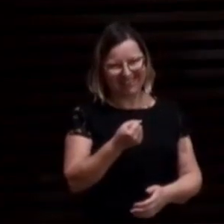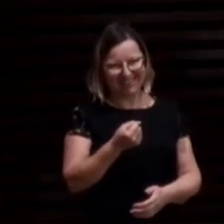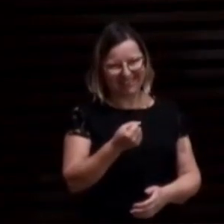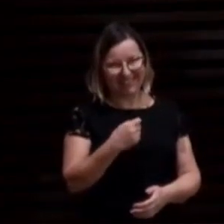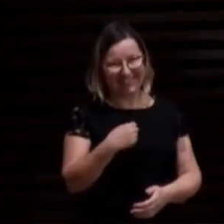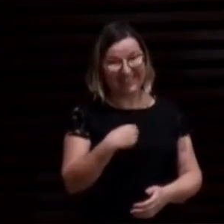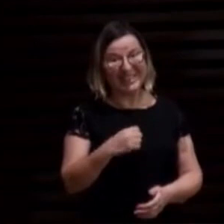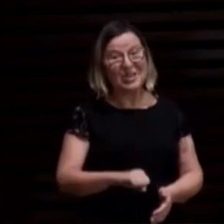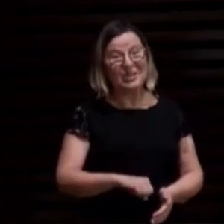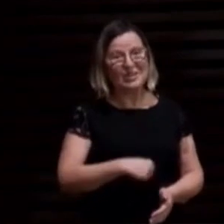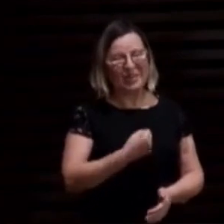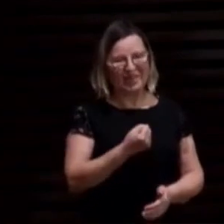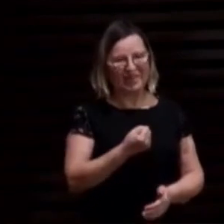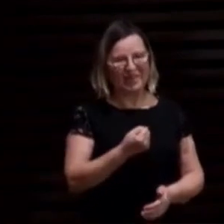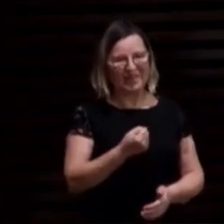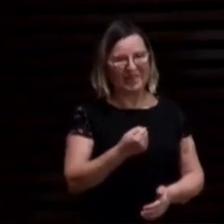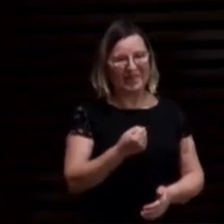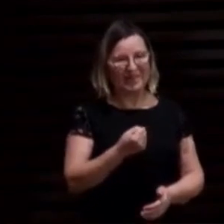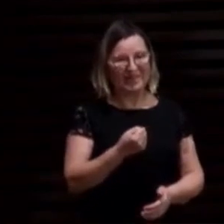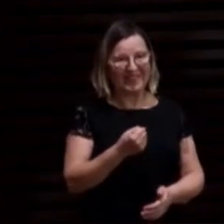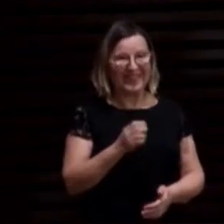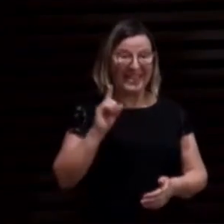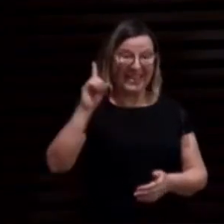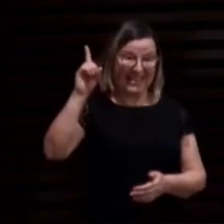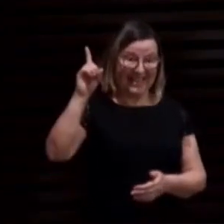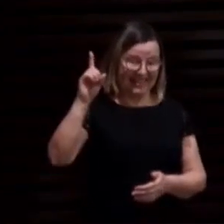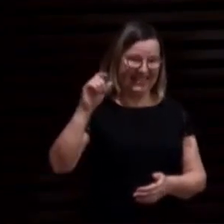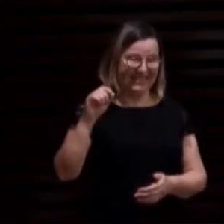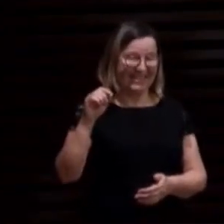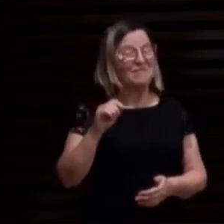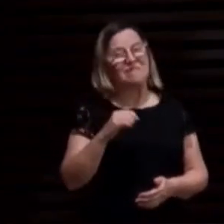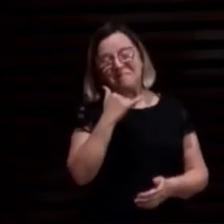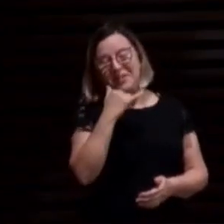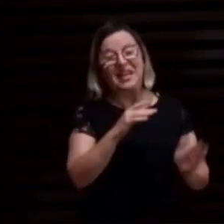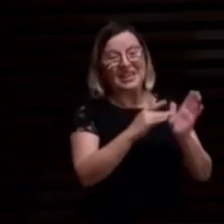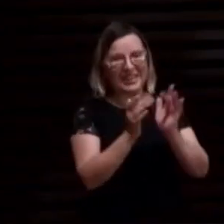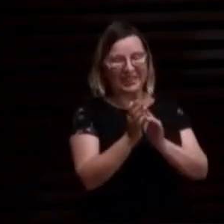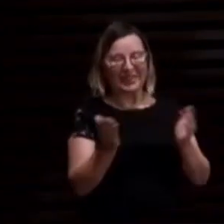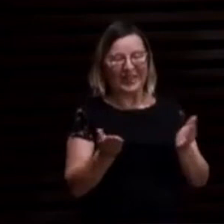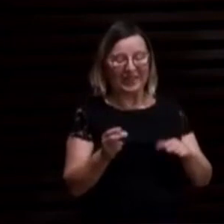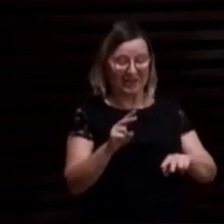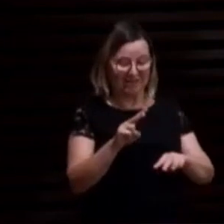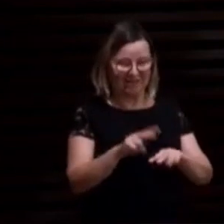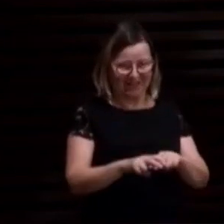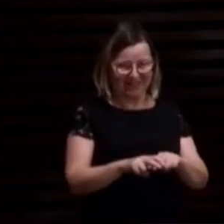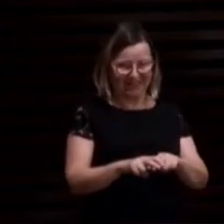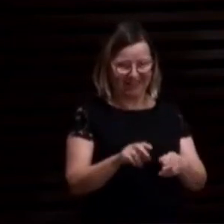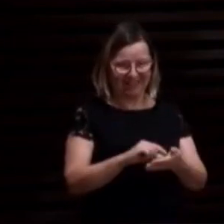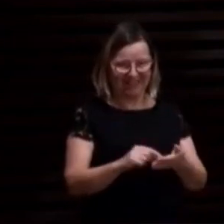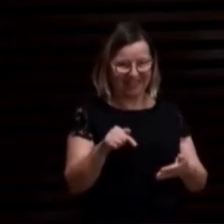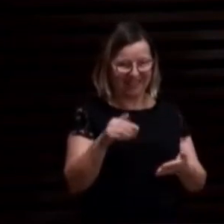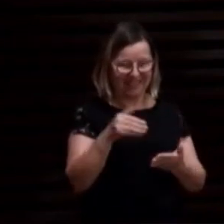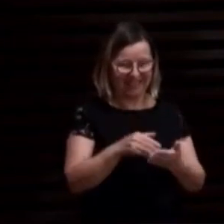Eu sou. E o eu sou agora está sendo preso. Versículos 7 a 9. Eu termino